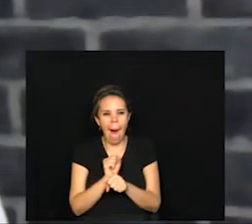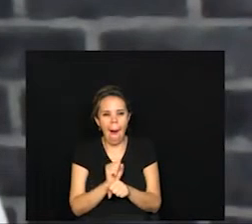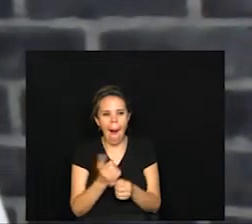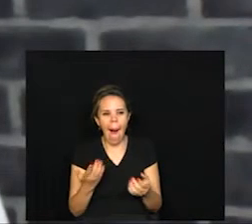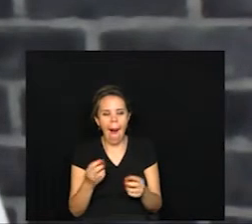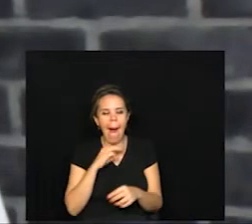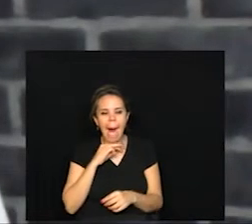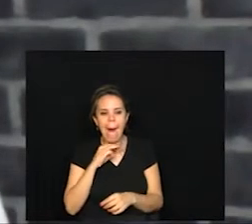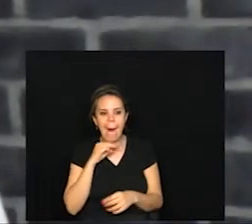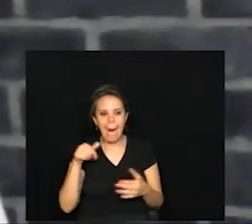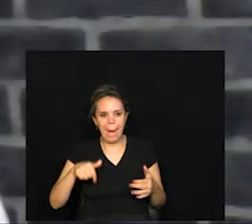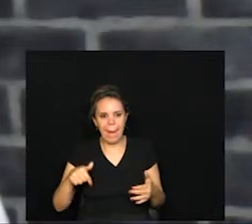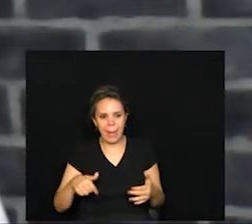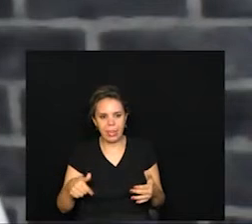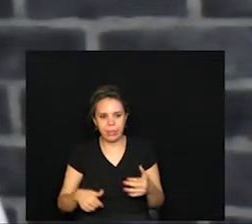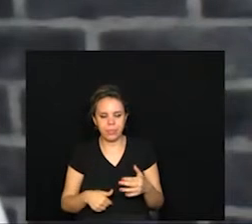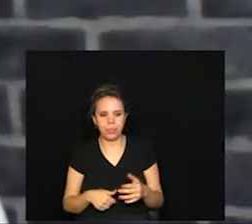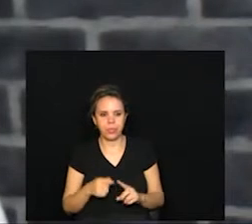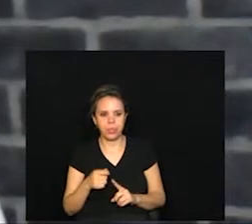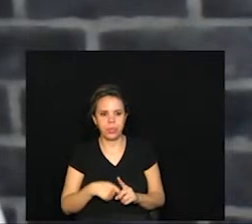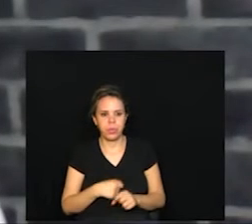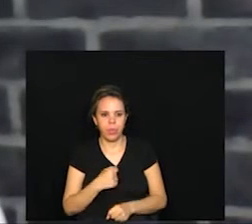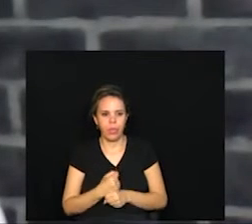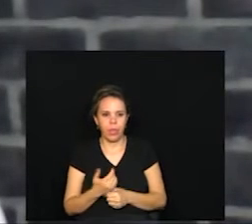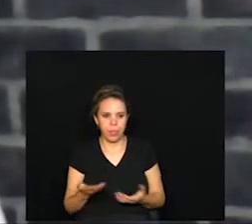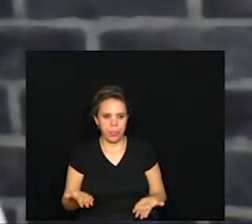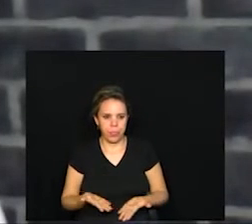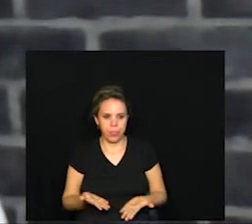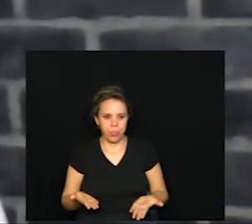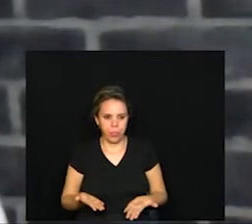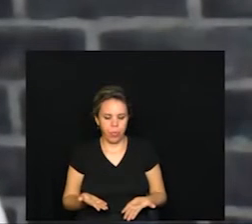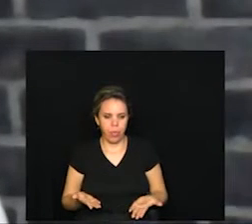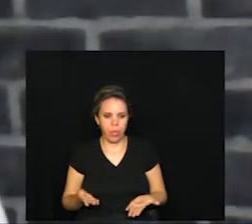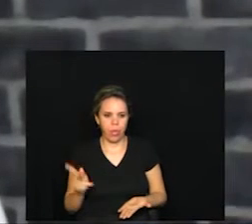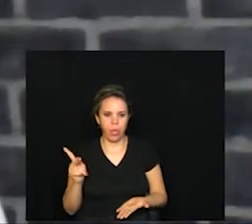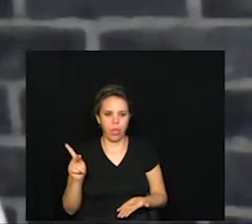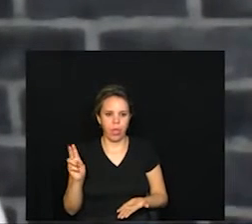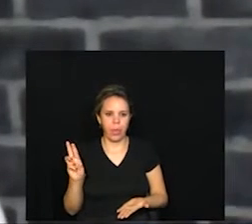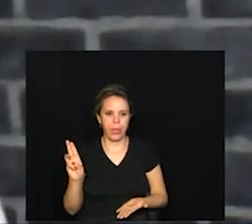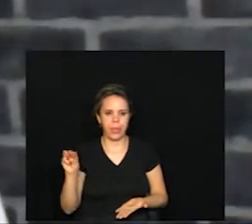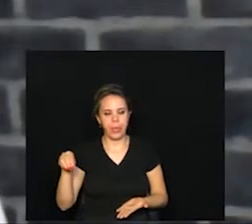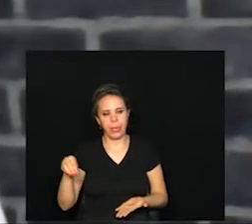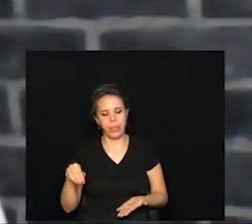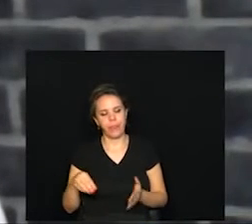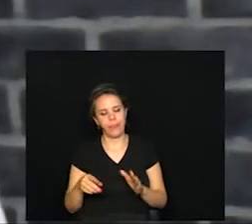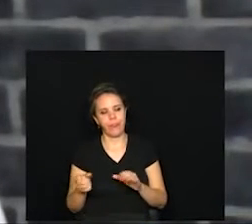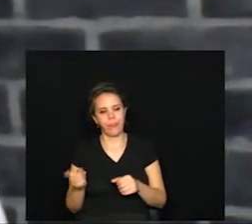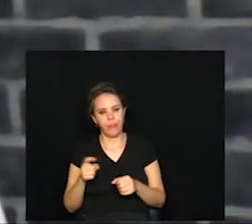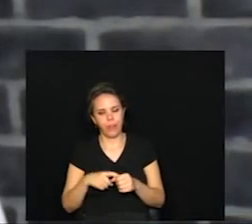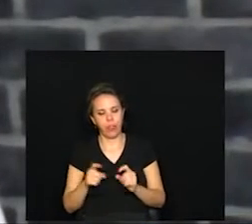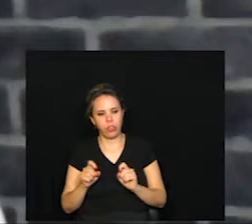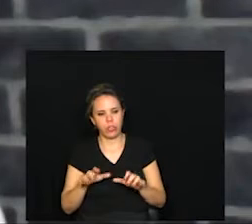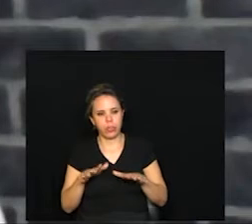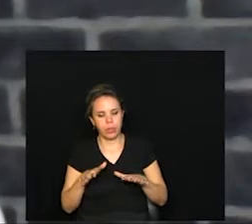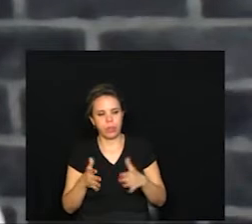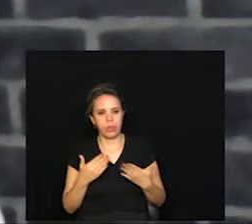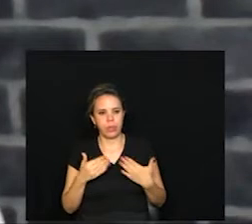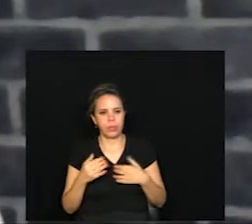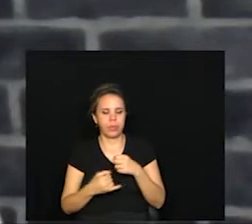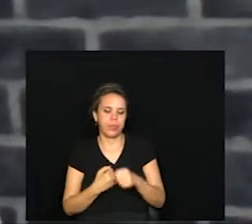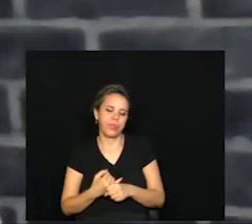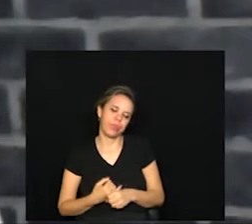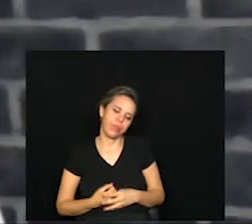em março, desde março deste ano, o PROCON retomou com as audiências, porém, também da forma